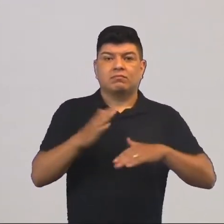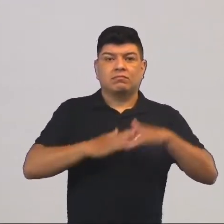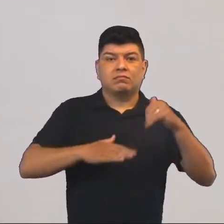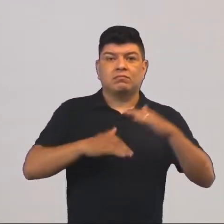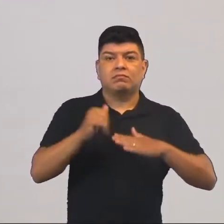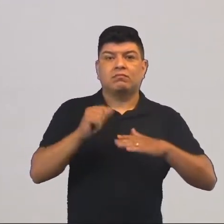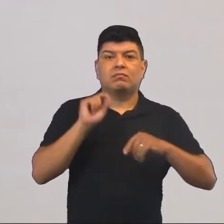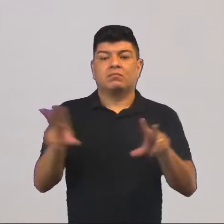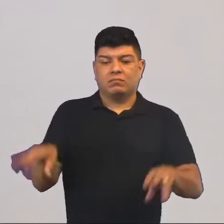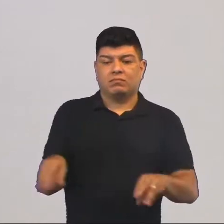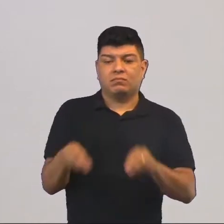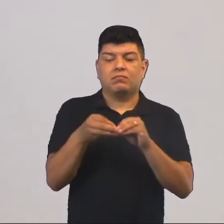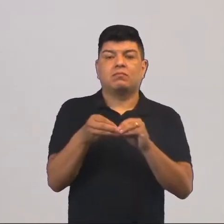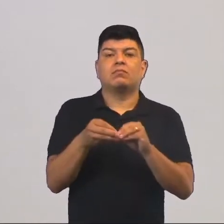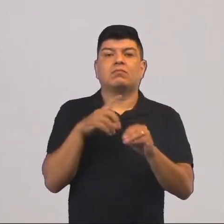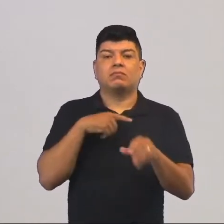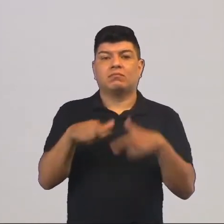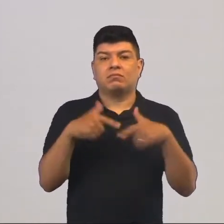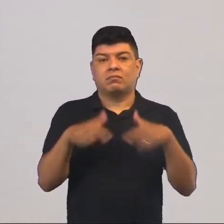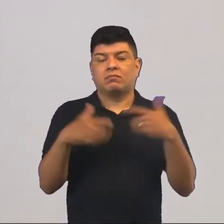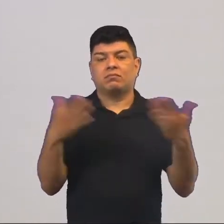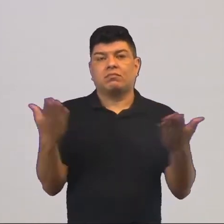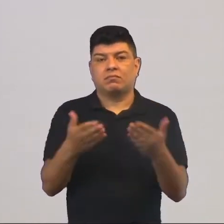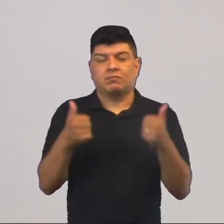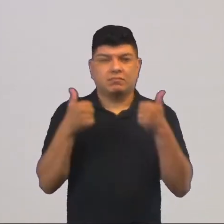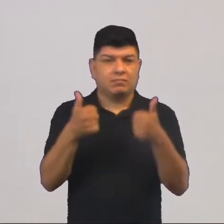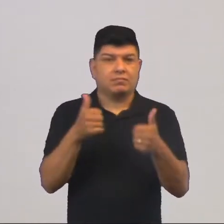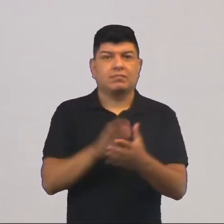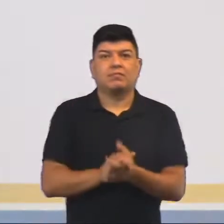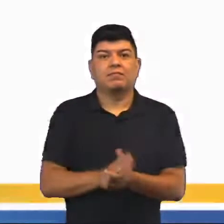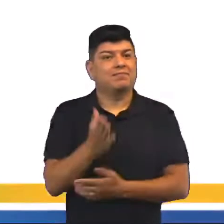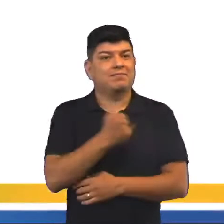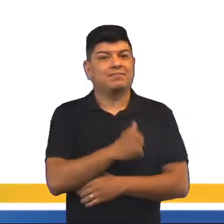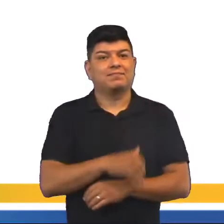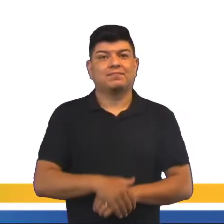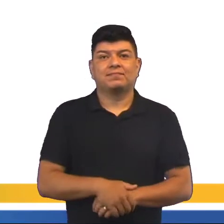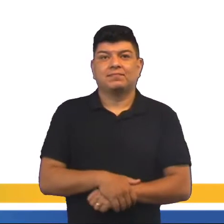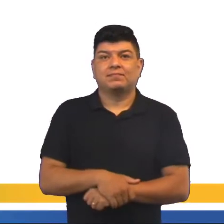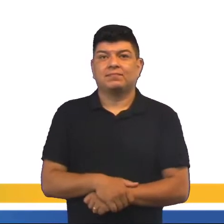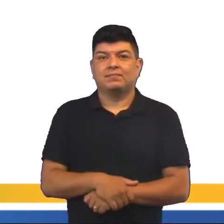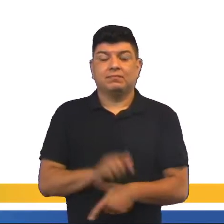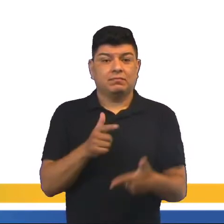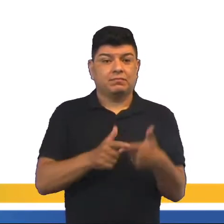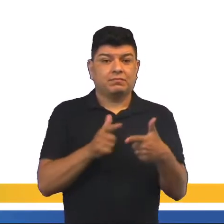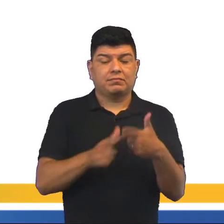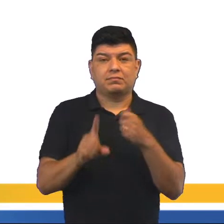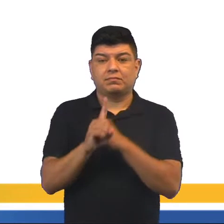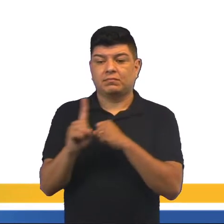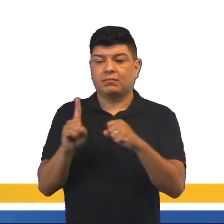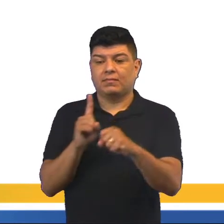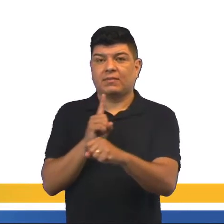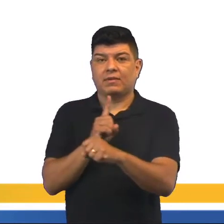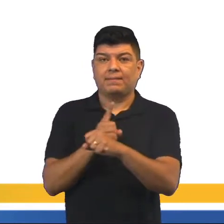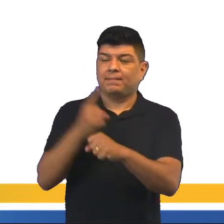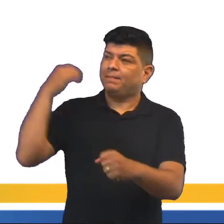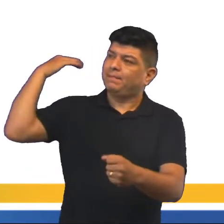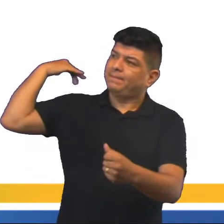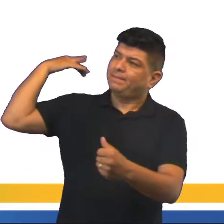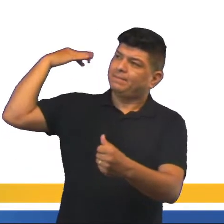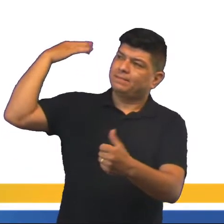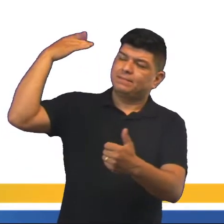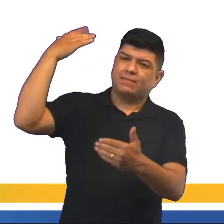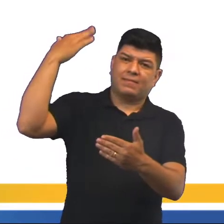campo. Mas hoje nós iremos destacar os problemas sociais. Quais os problemas que os pequenos produtores rurais sofrem, né? Os